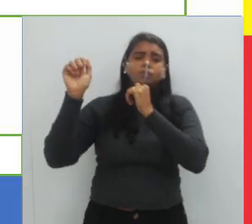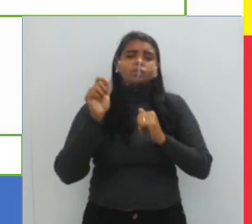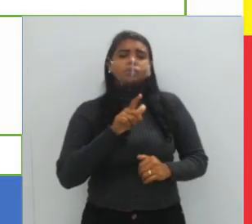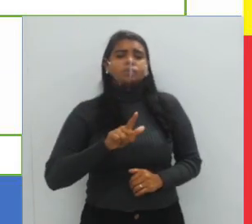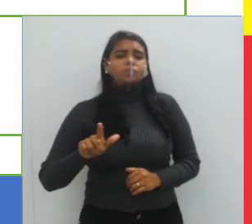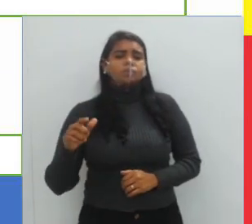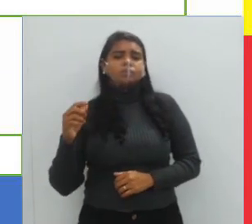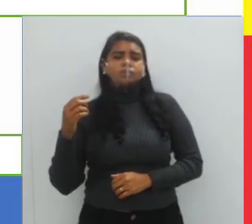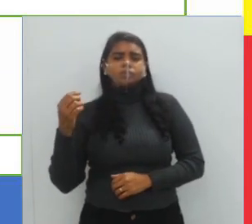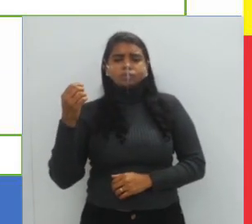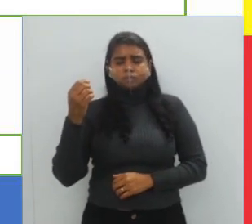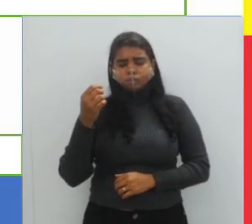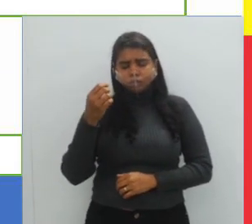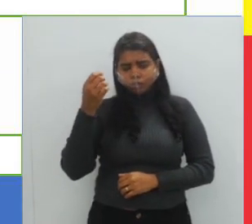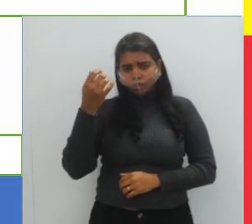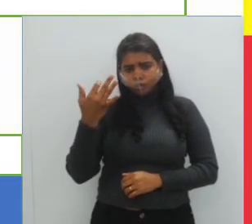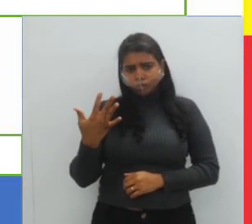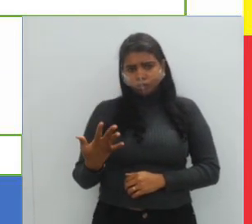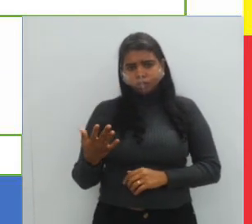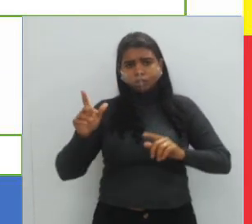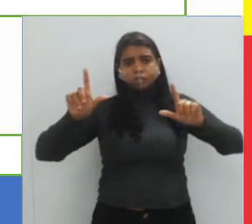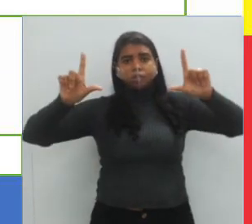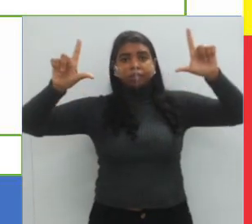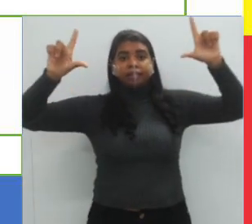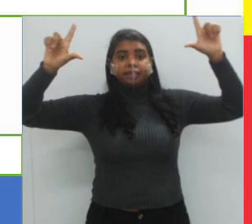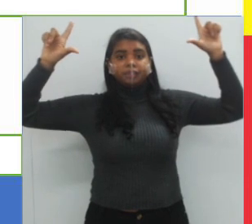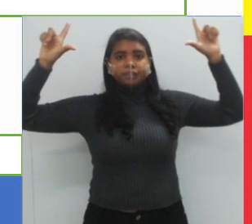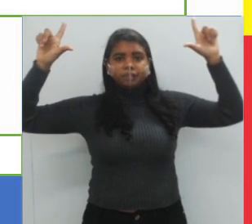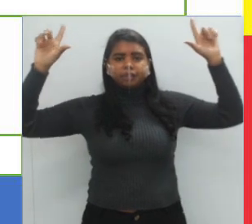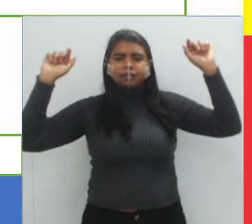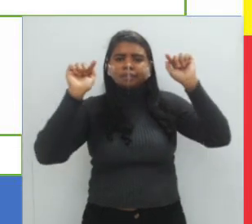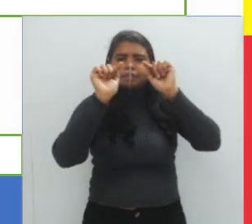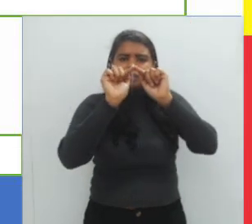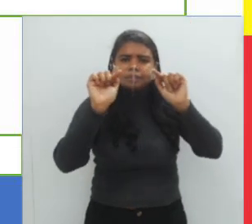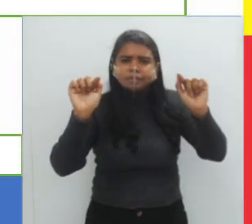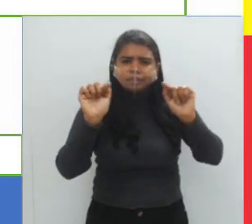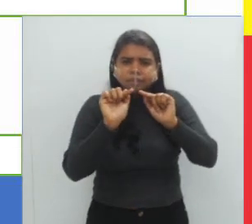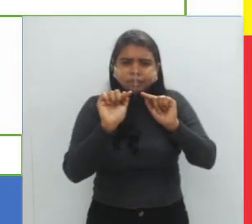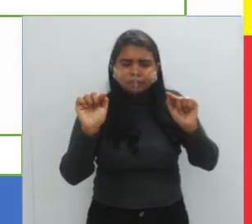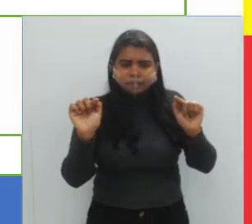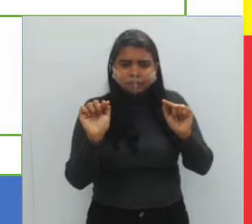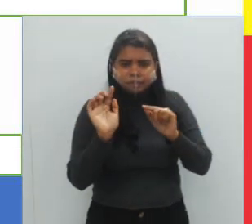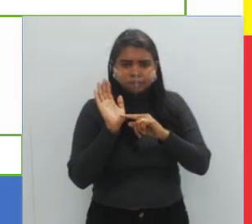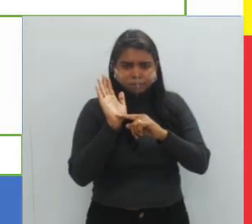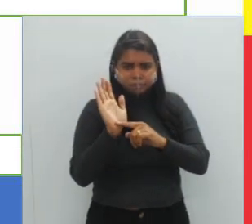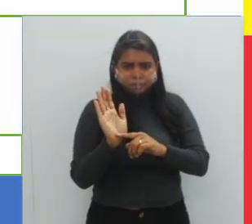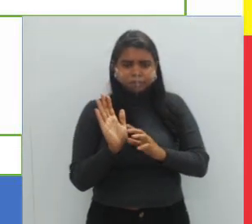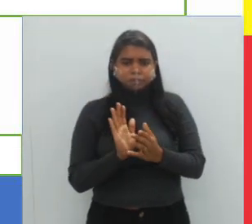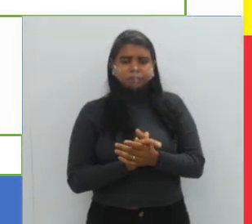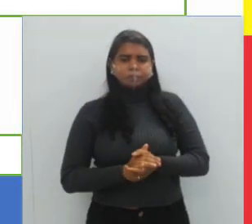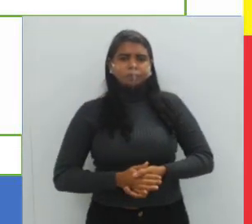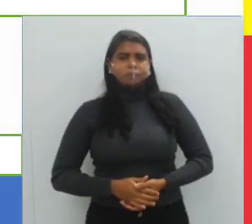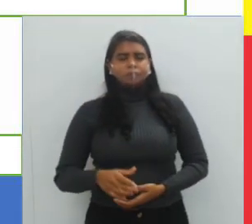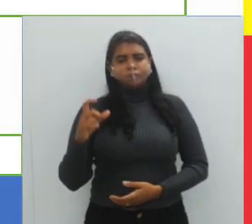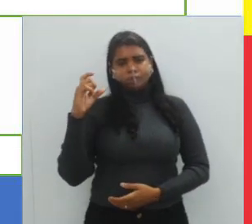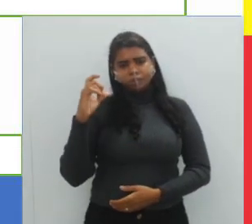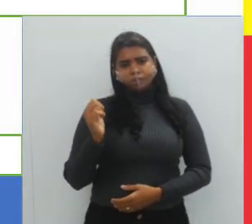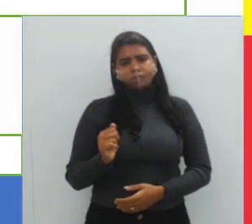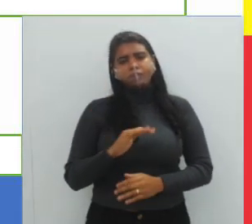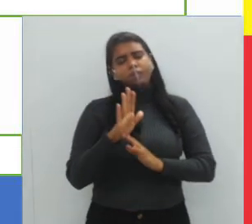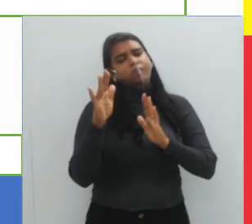Repetindo aqui um ponto importante, como está na tela, esse ponto que está em negrito, em destaque. Veja